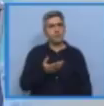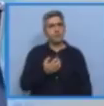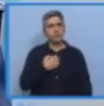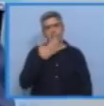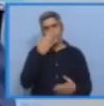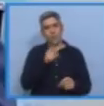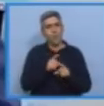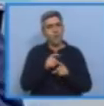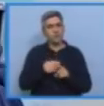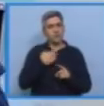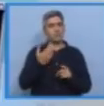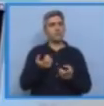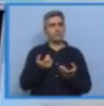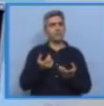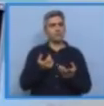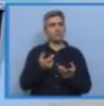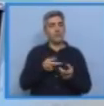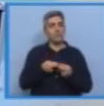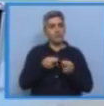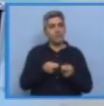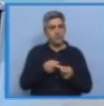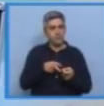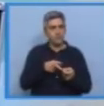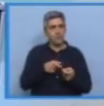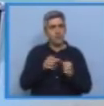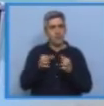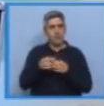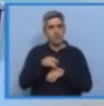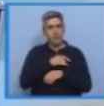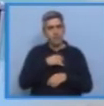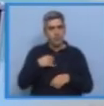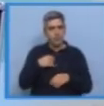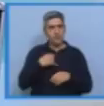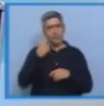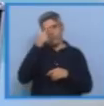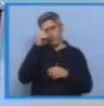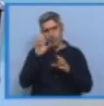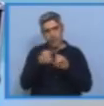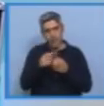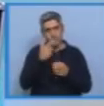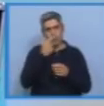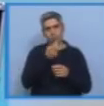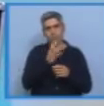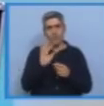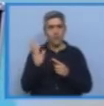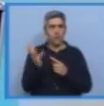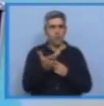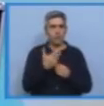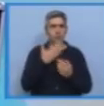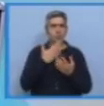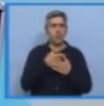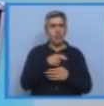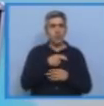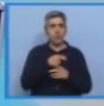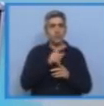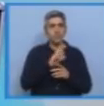ser abandonado. E esse investimento, no fundo, da equipa médica e da equipa da enfermagem e das pessoas à volta, levaram aquele